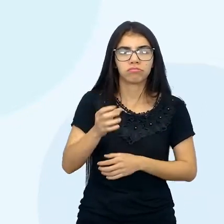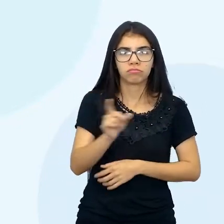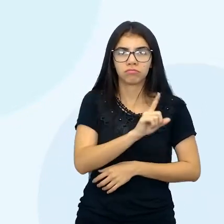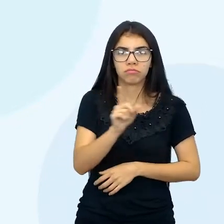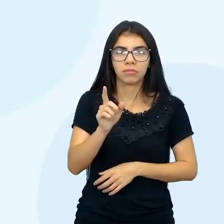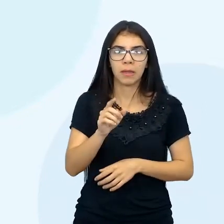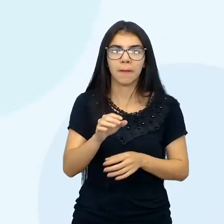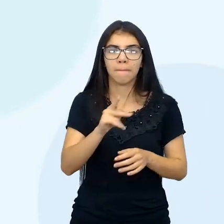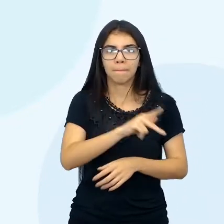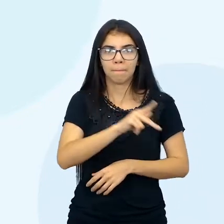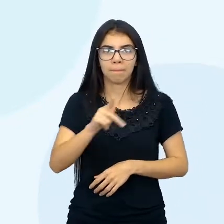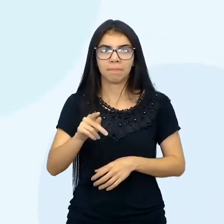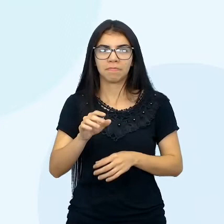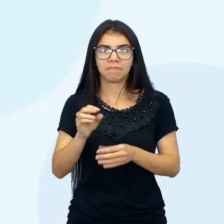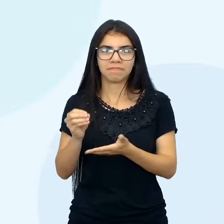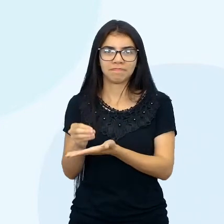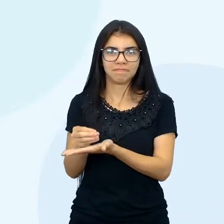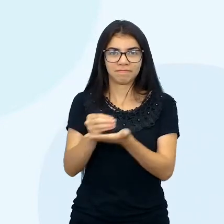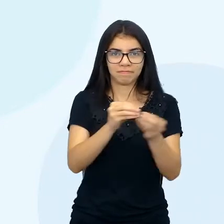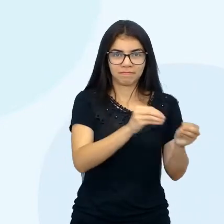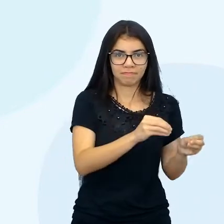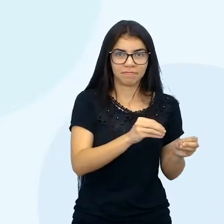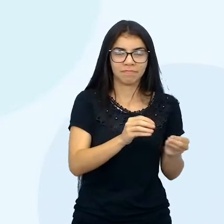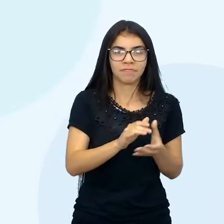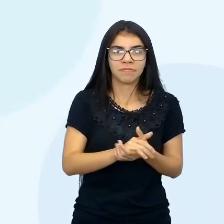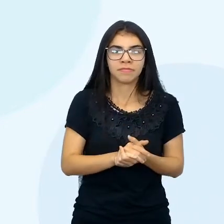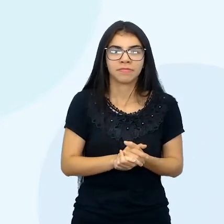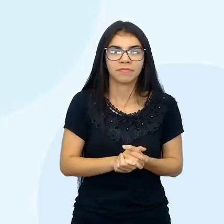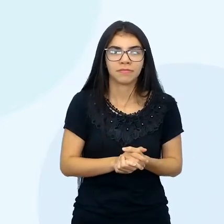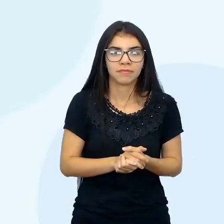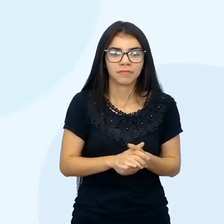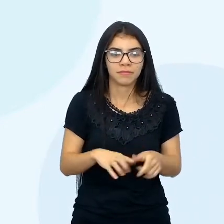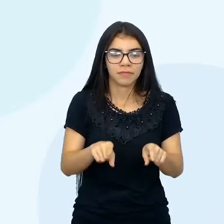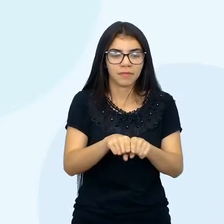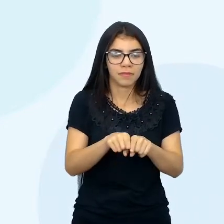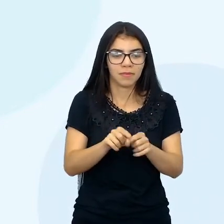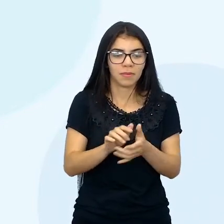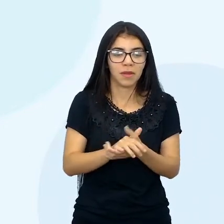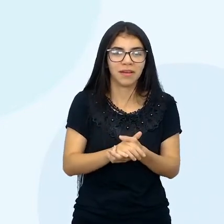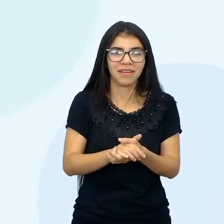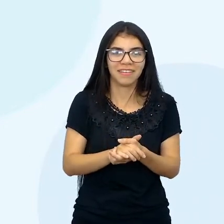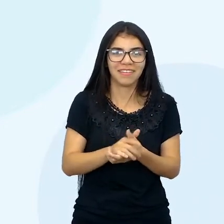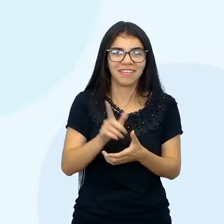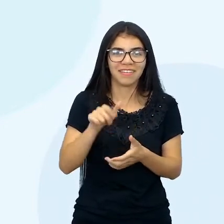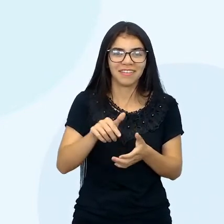Pô, pensou isso aí, é legal isso aí, né? Participação da comunidade do entorno, tá aí